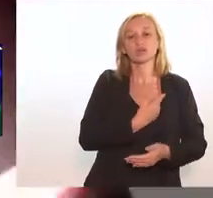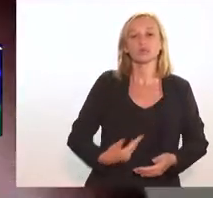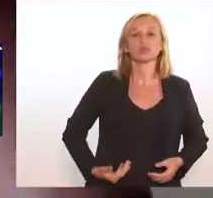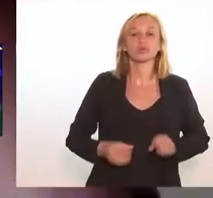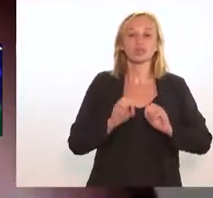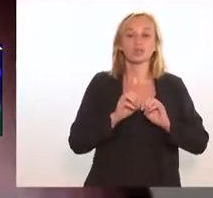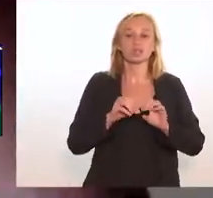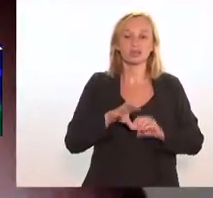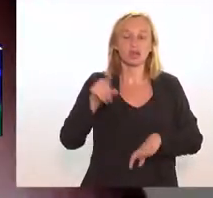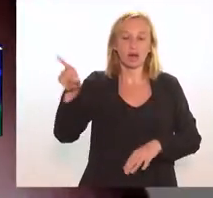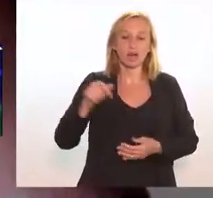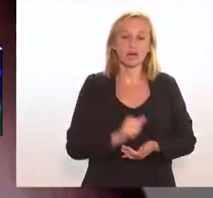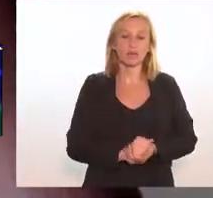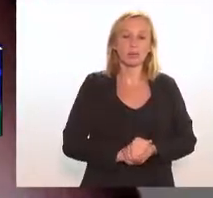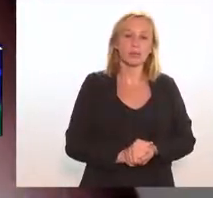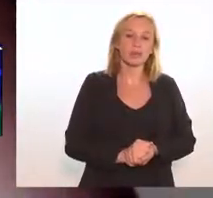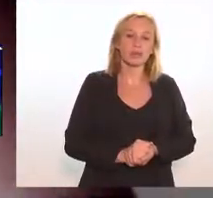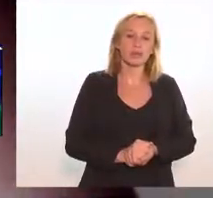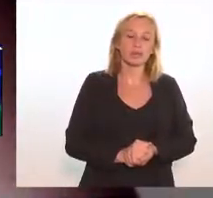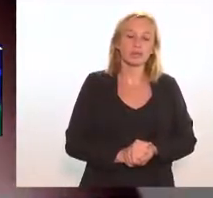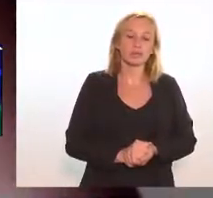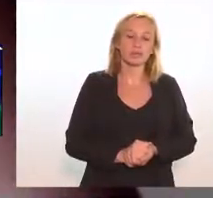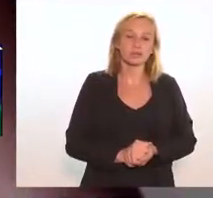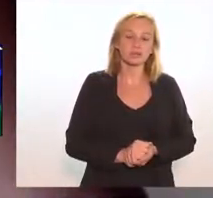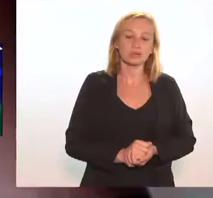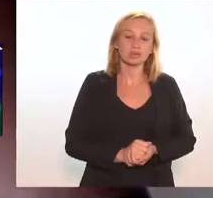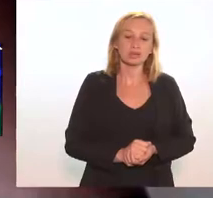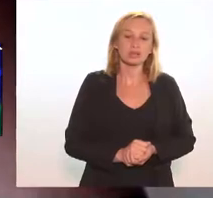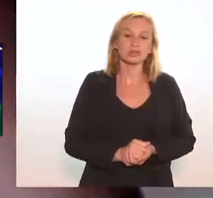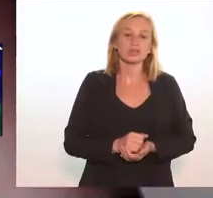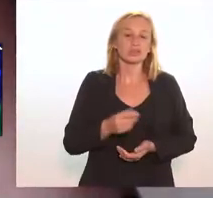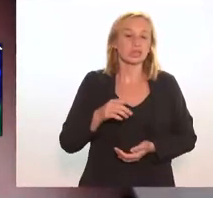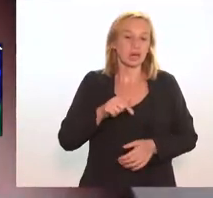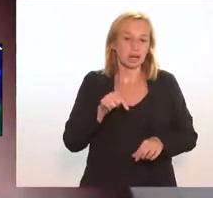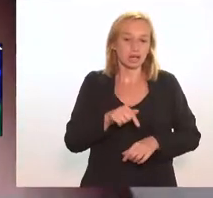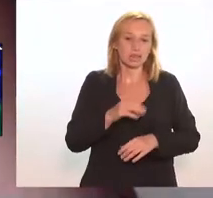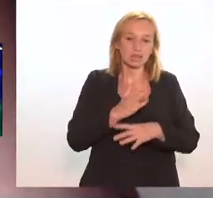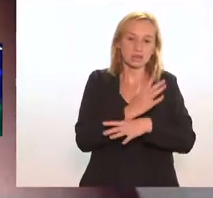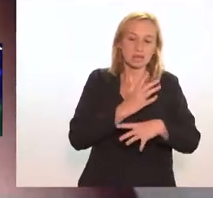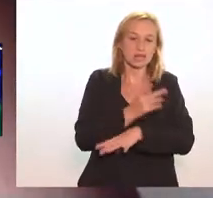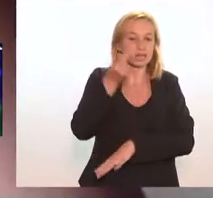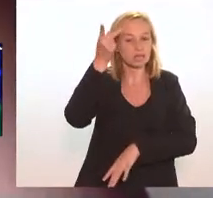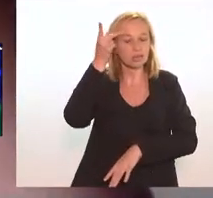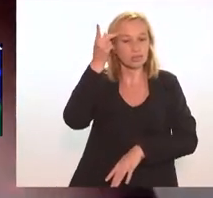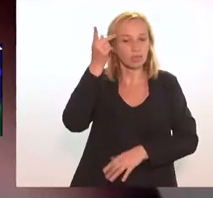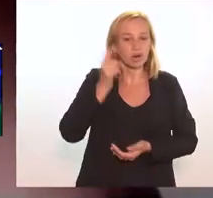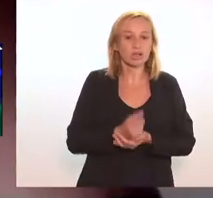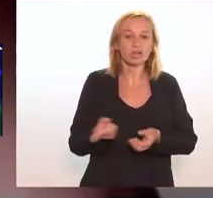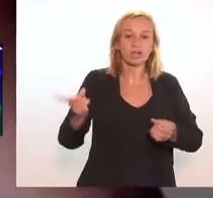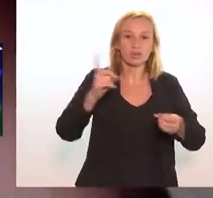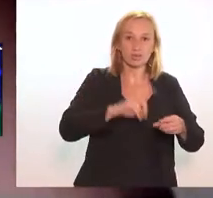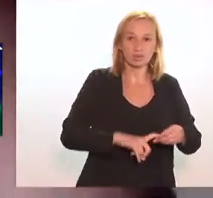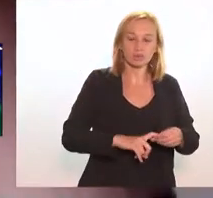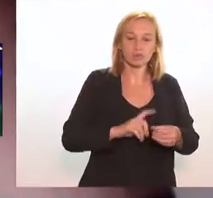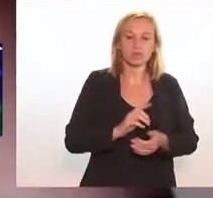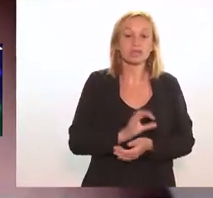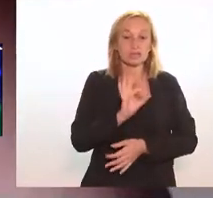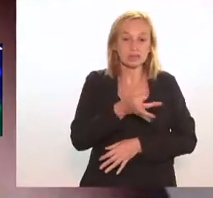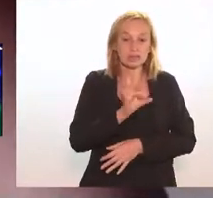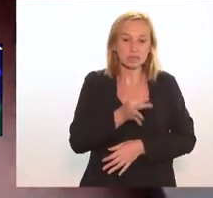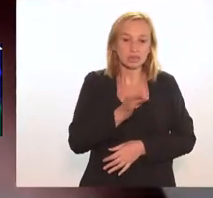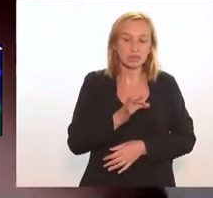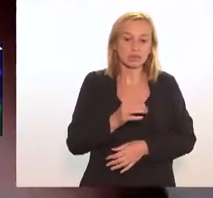ensino lá em Manaus e também aqui na cidade de São Paulo, no Sudeste, foi que, ao retornar, de fato,